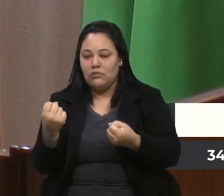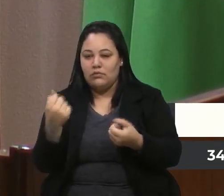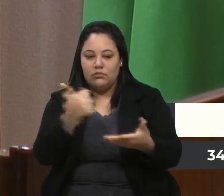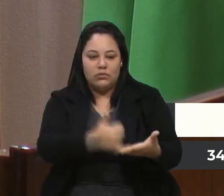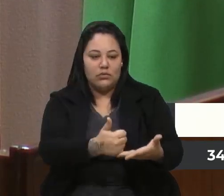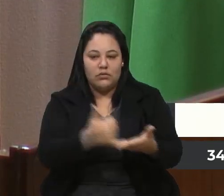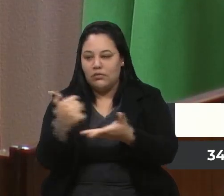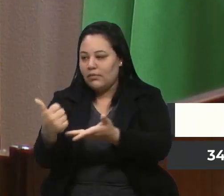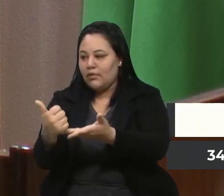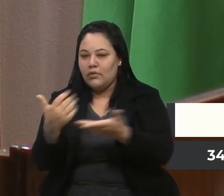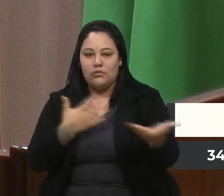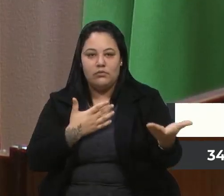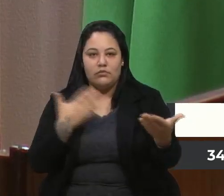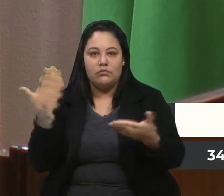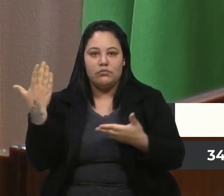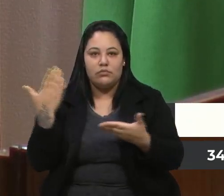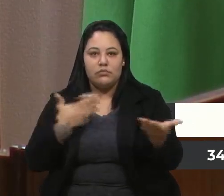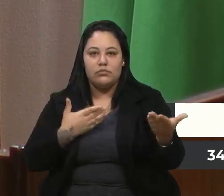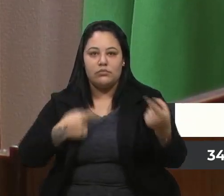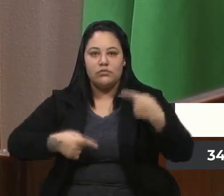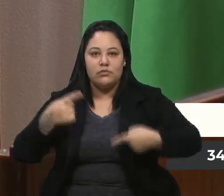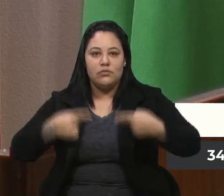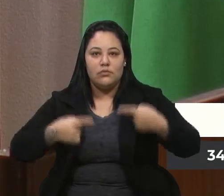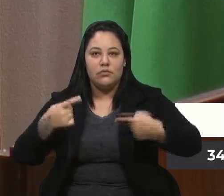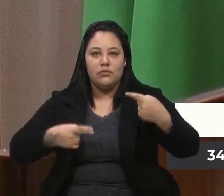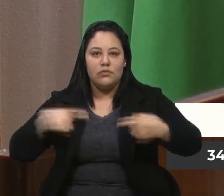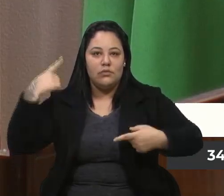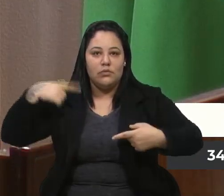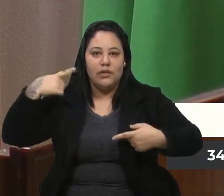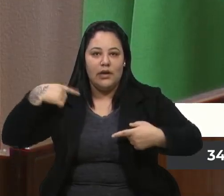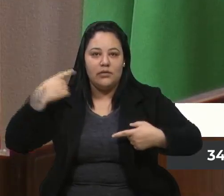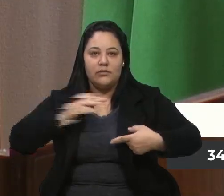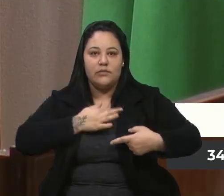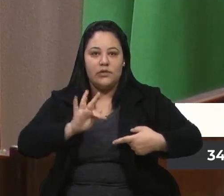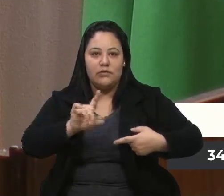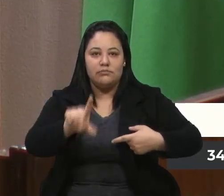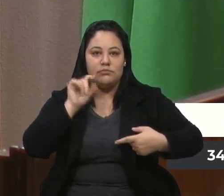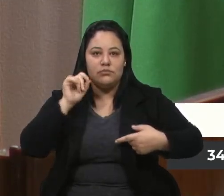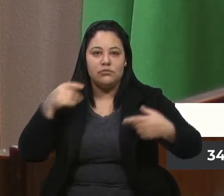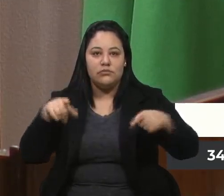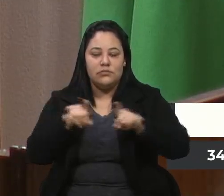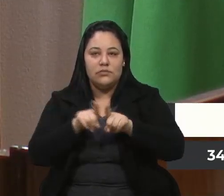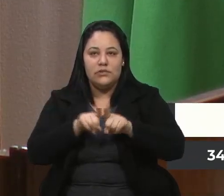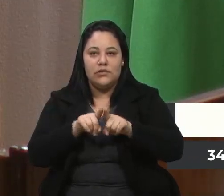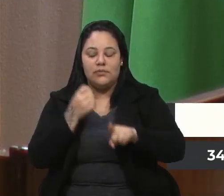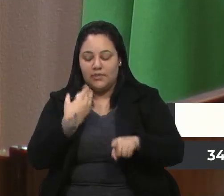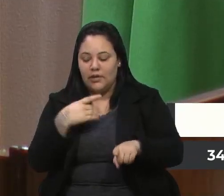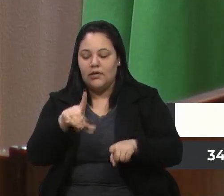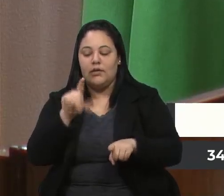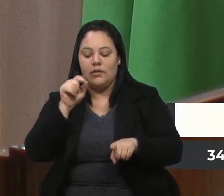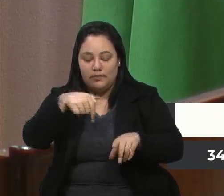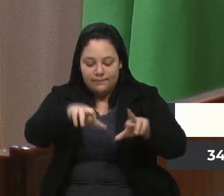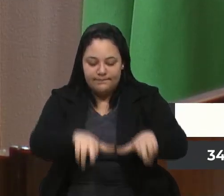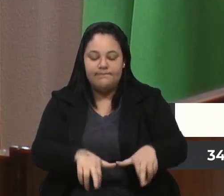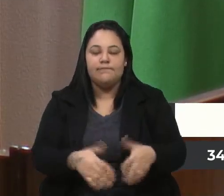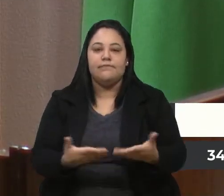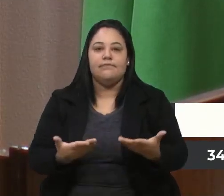Bolsonaro é contra, ou uma discussão entre os nossos deputados federais eleitos, muito bem eleitos aqui pela nossa região,